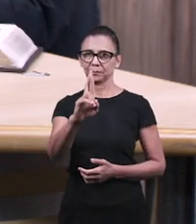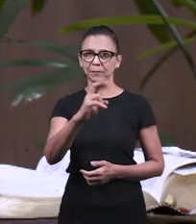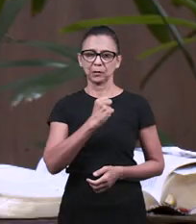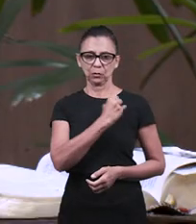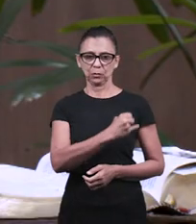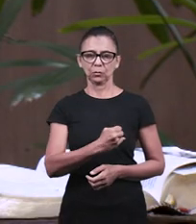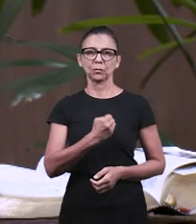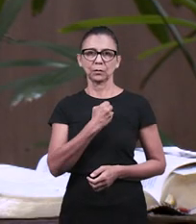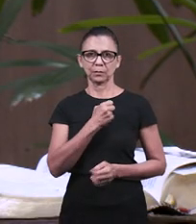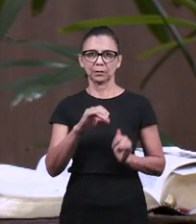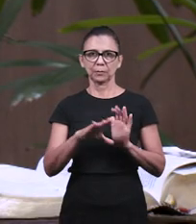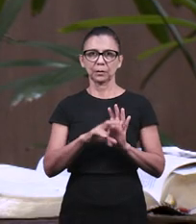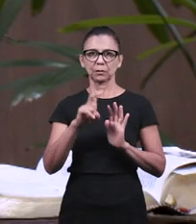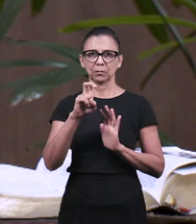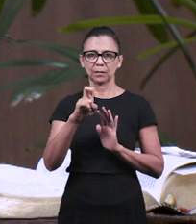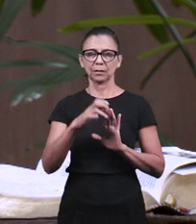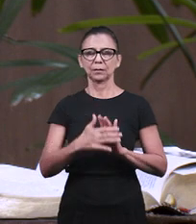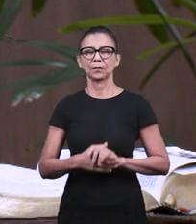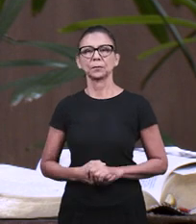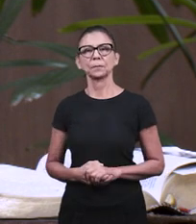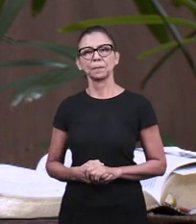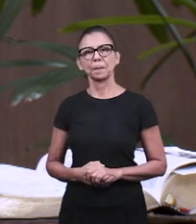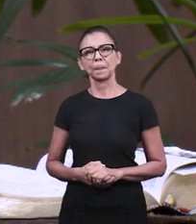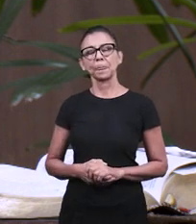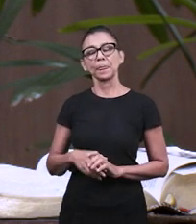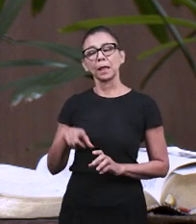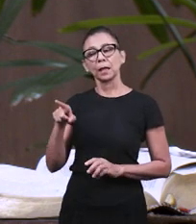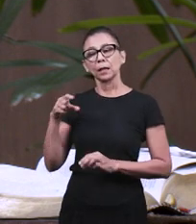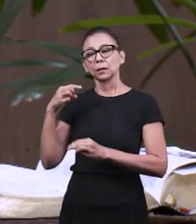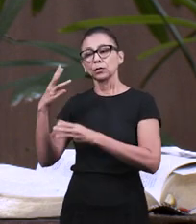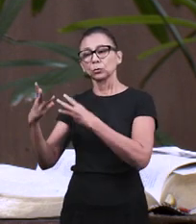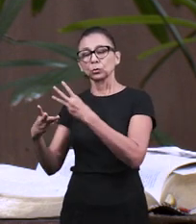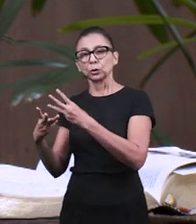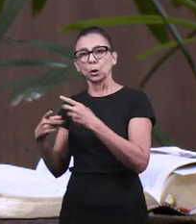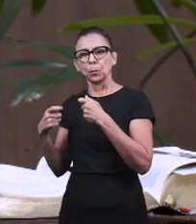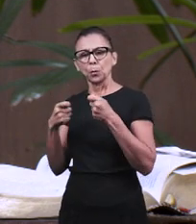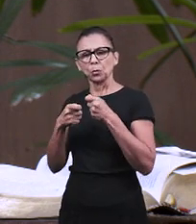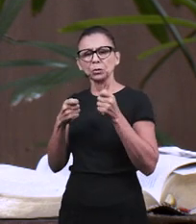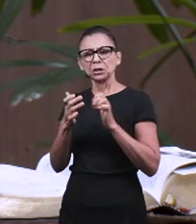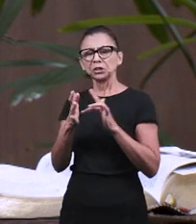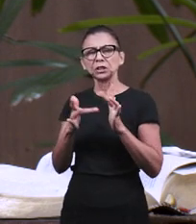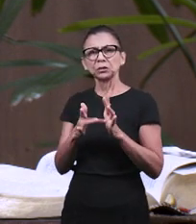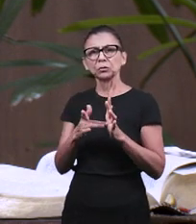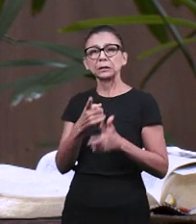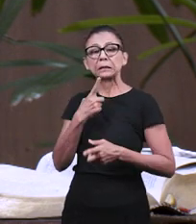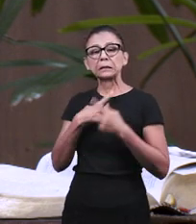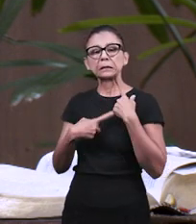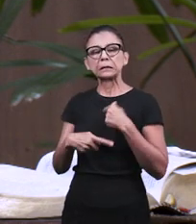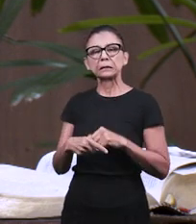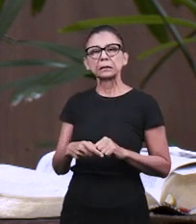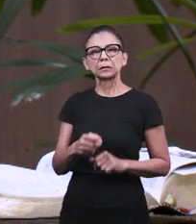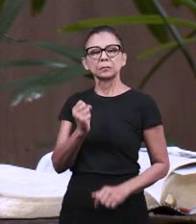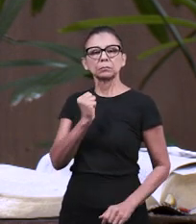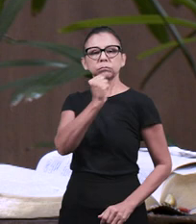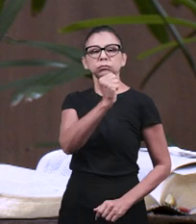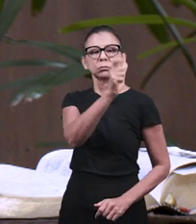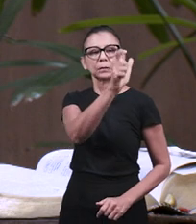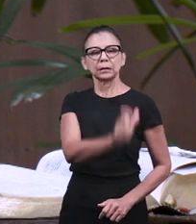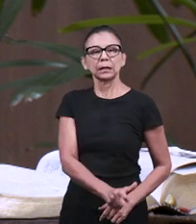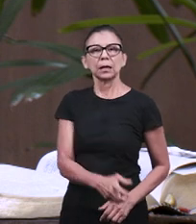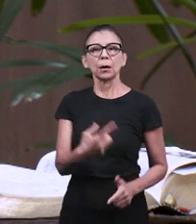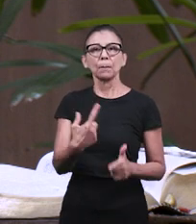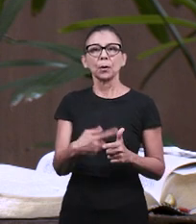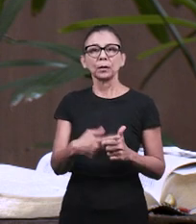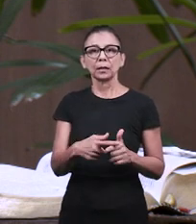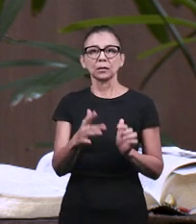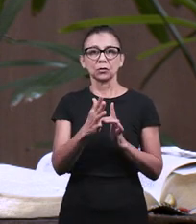18. E por esta causa, os judeus perseguiram a Jesus e procuravam matá-lo, porque fazia estas